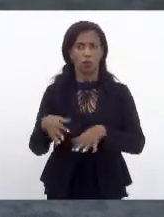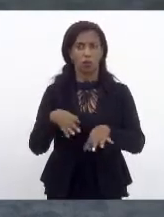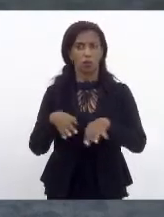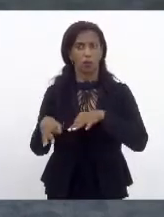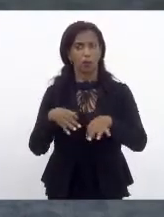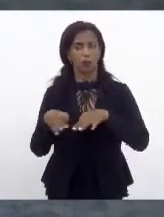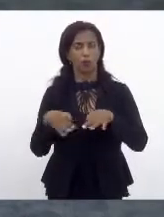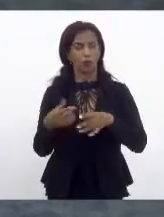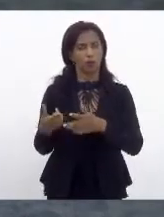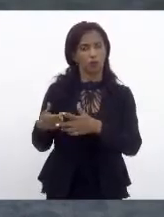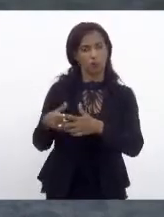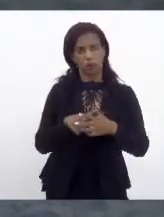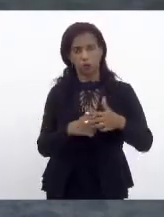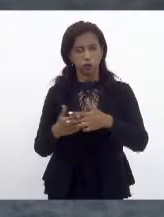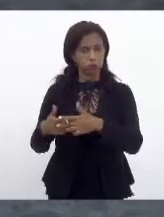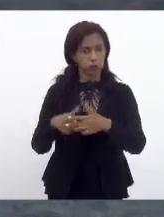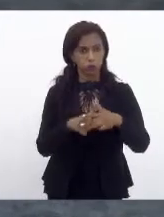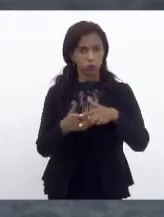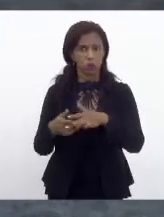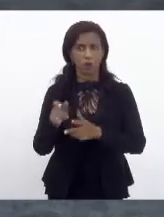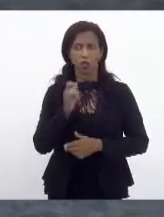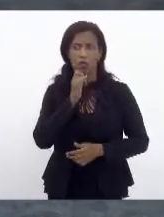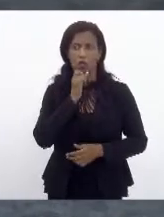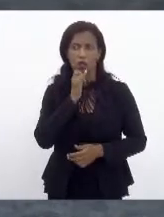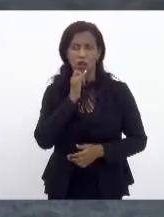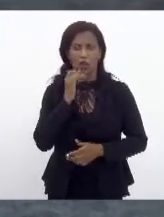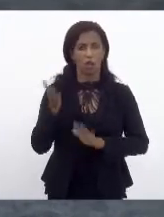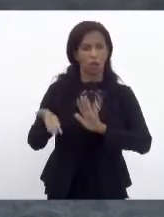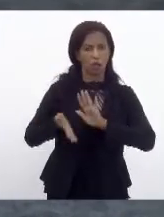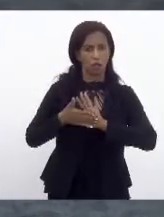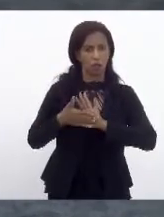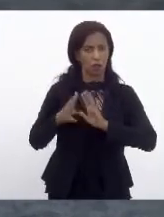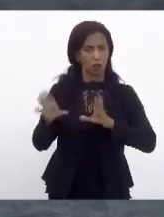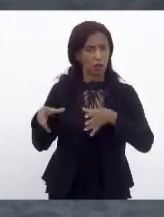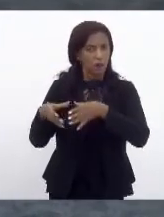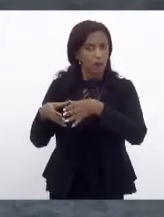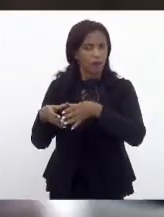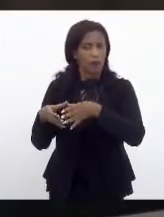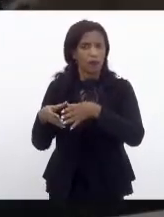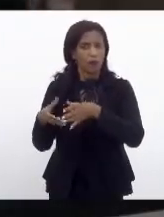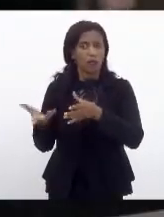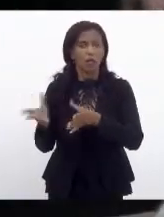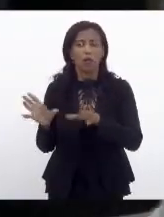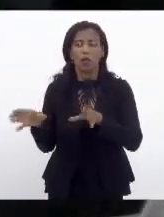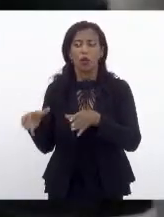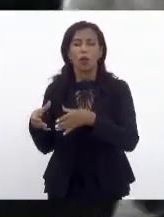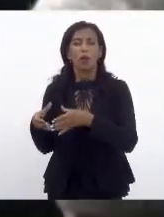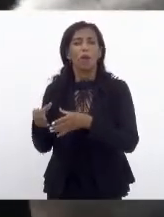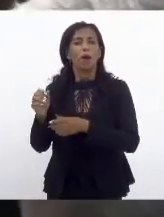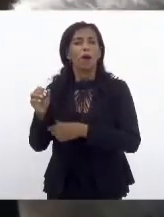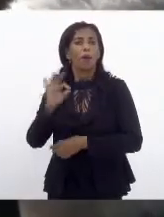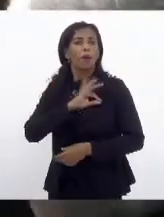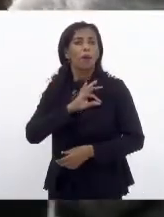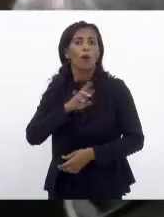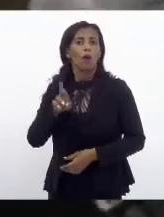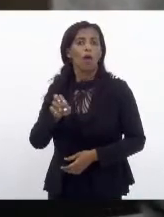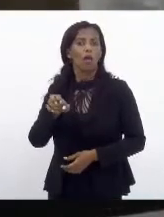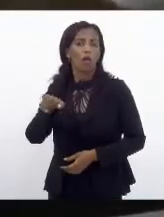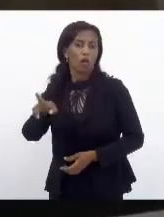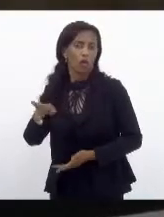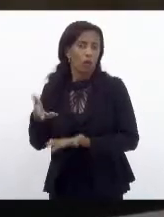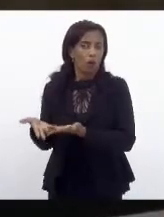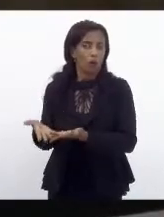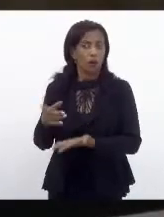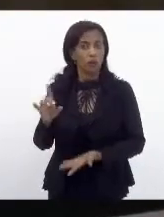foi sendo aperfeiçoado. Por exemplo, era uma demanda que não contasse para policiais réus. Então, no caso